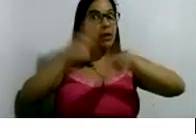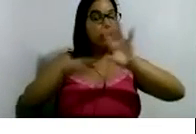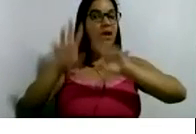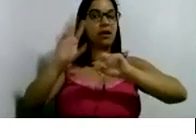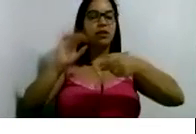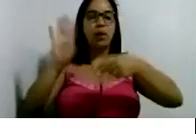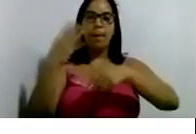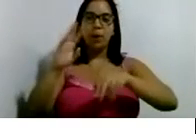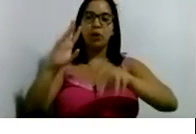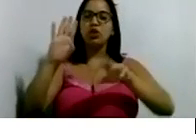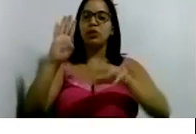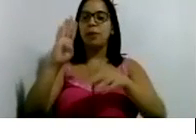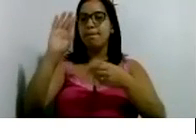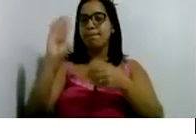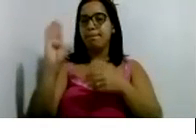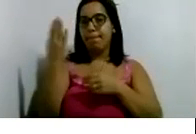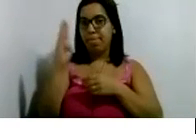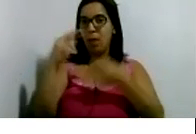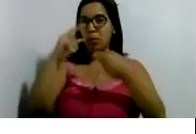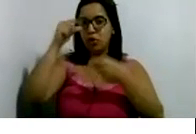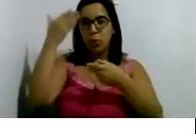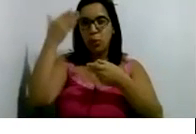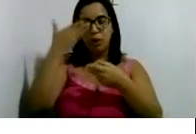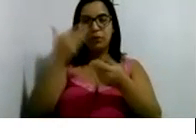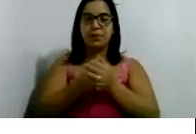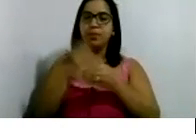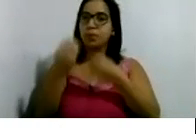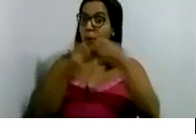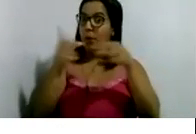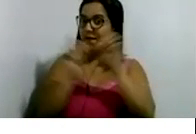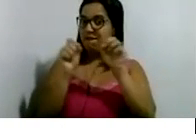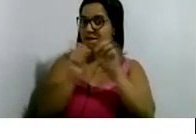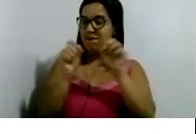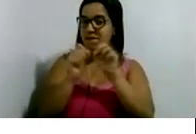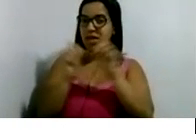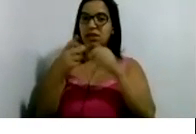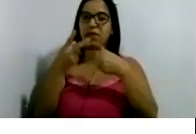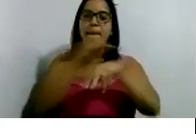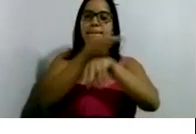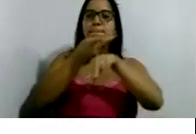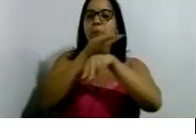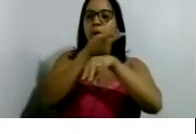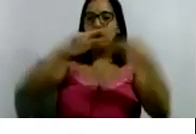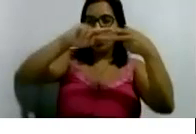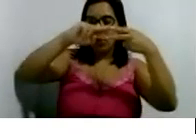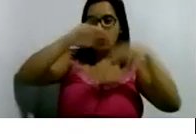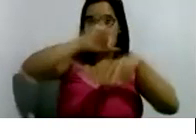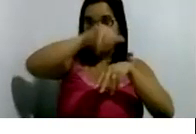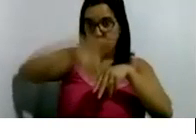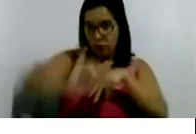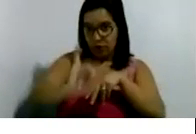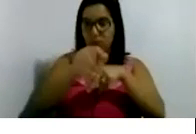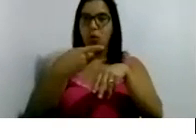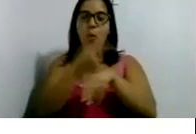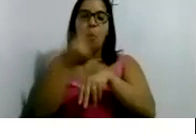biologia molecular. E de que forma? A gente vai procurar o cromossomo Y no sangue